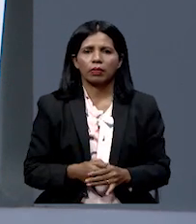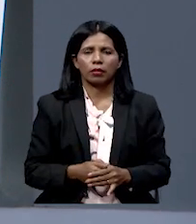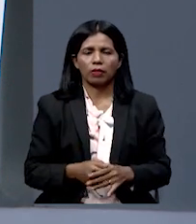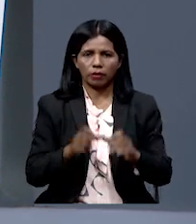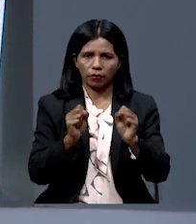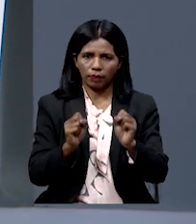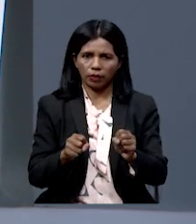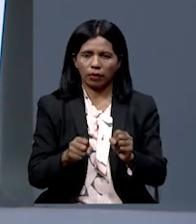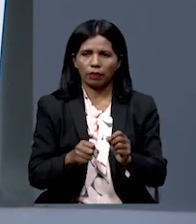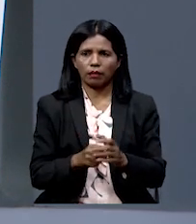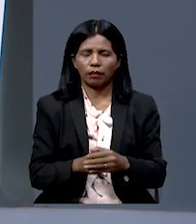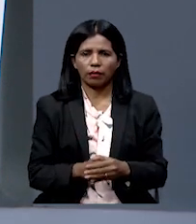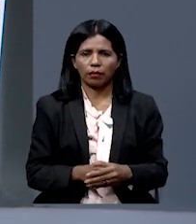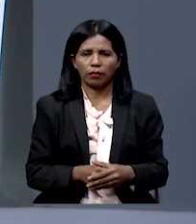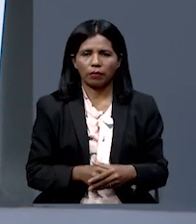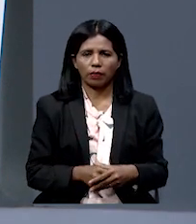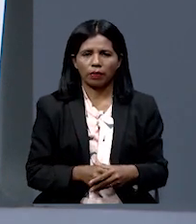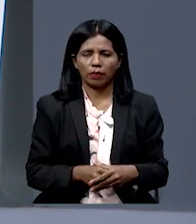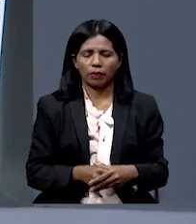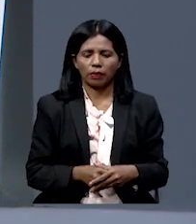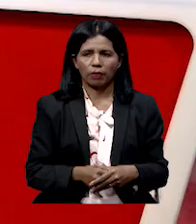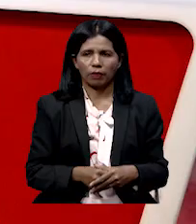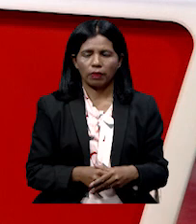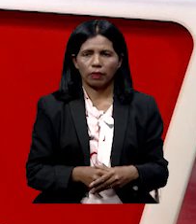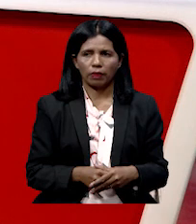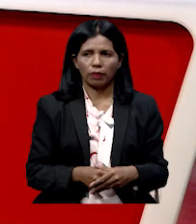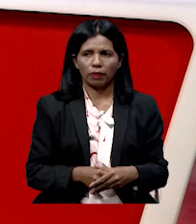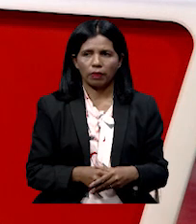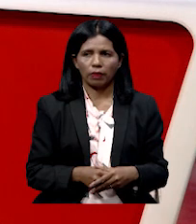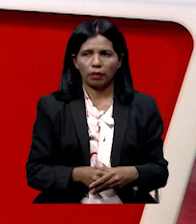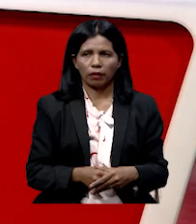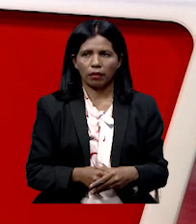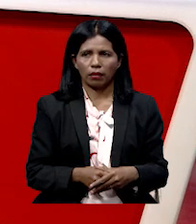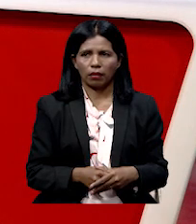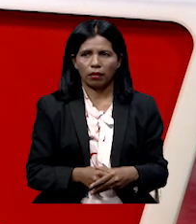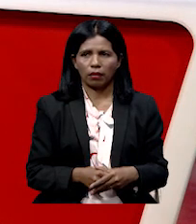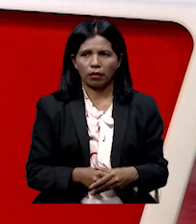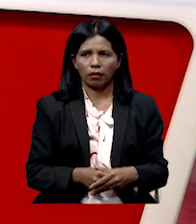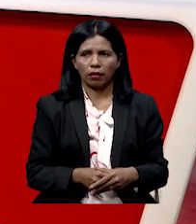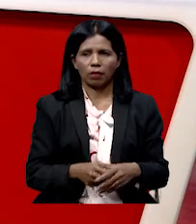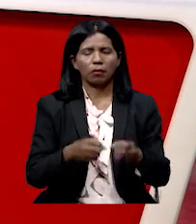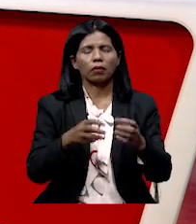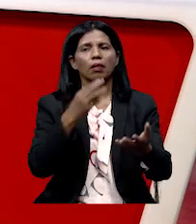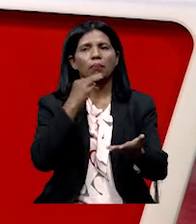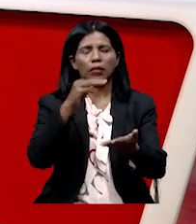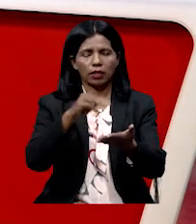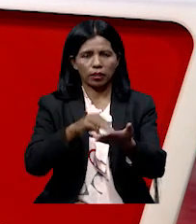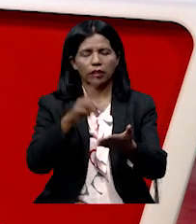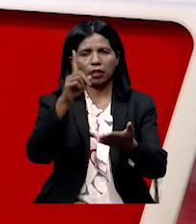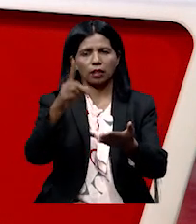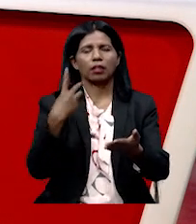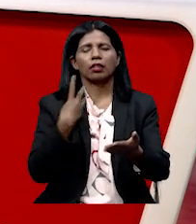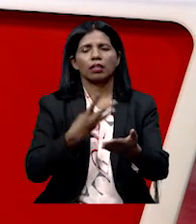atu bele, grande katak sira bem informado. Jack Diretor, ikus liu lais, Diretor, kule lais, bele husi kele mensagem bada kida,